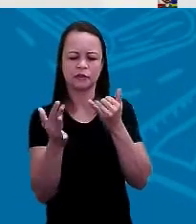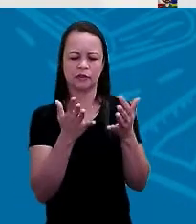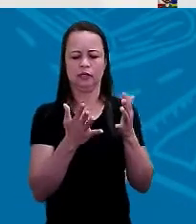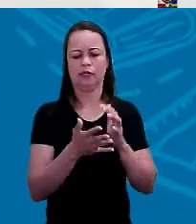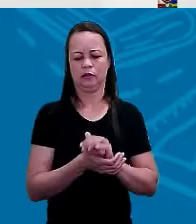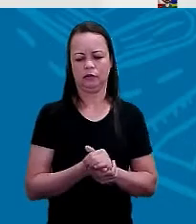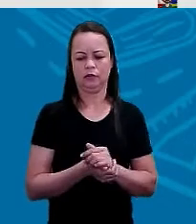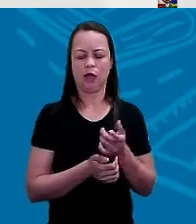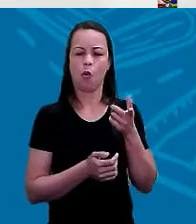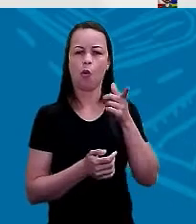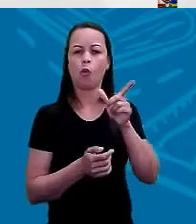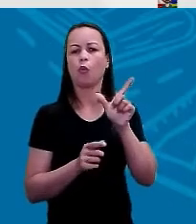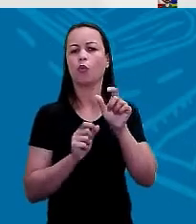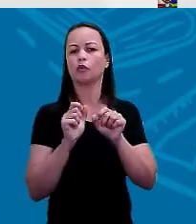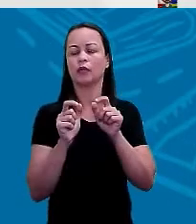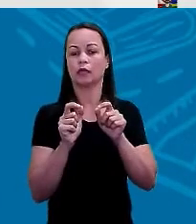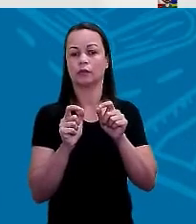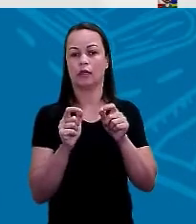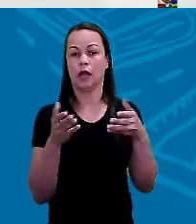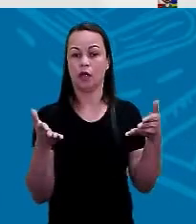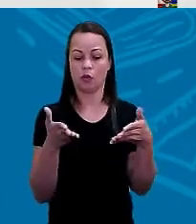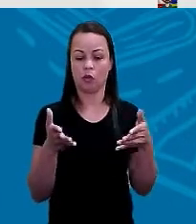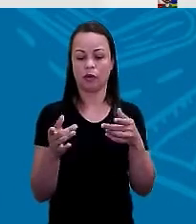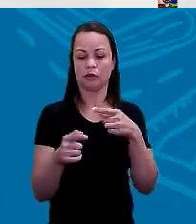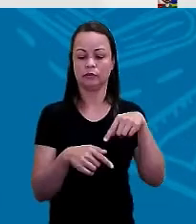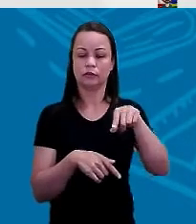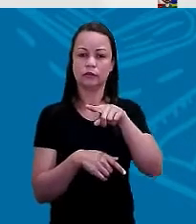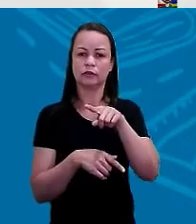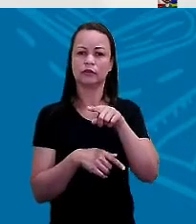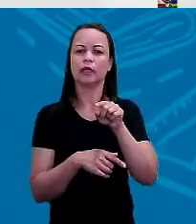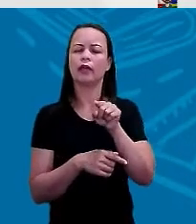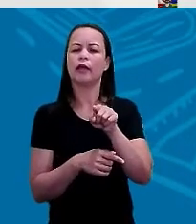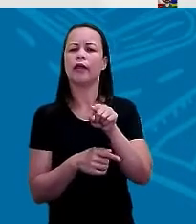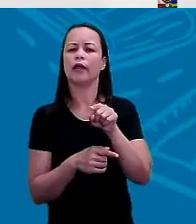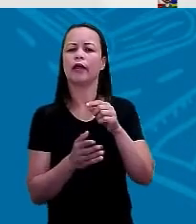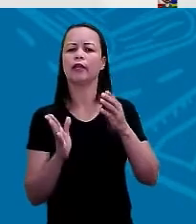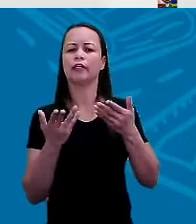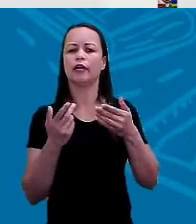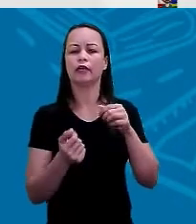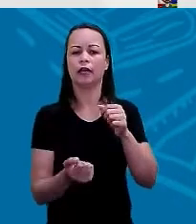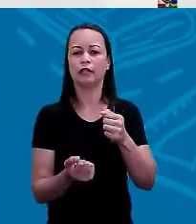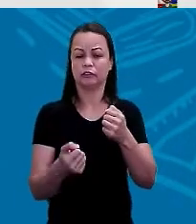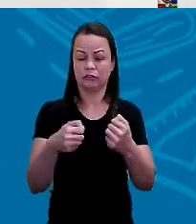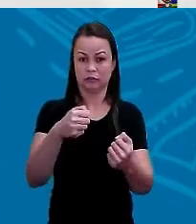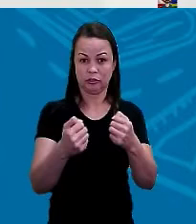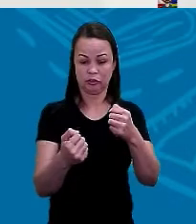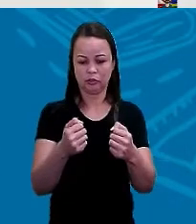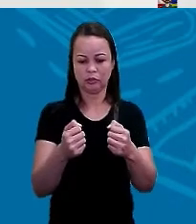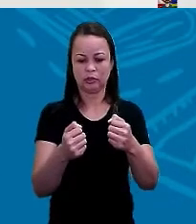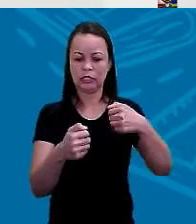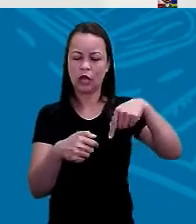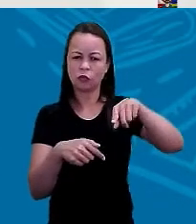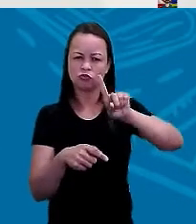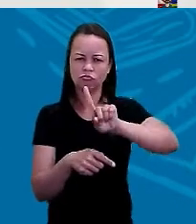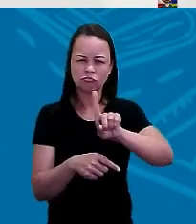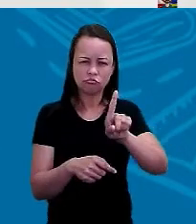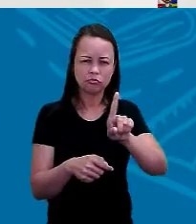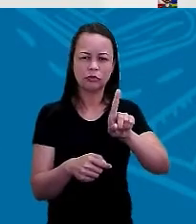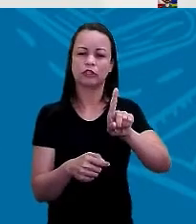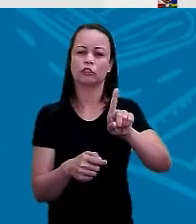to the beach. Agora eu digo que Ellie was not driving to the beach. Ellie, ela não